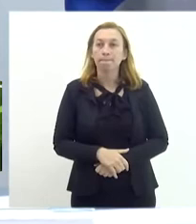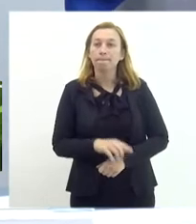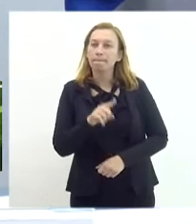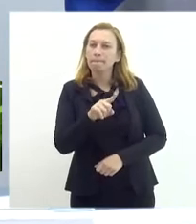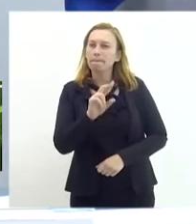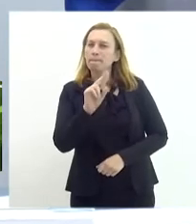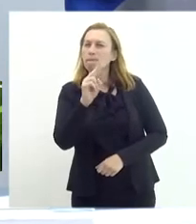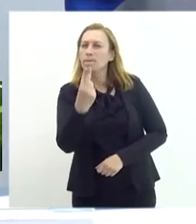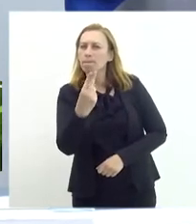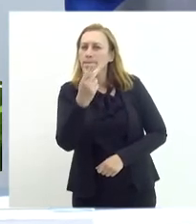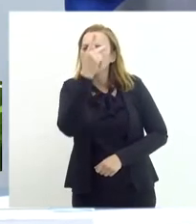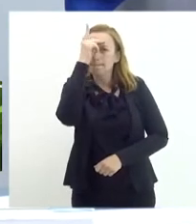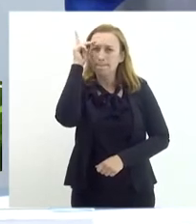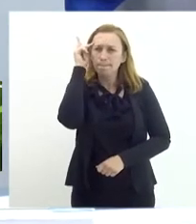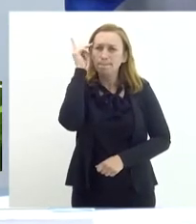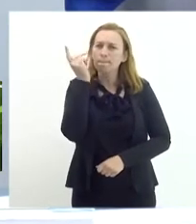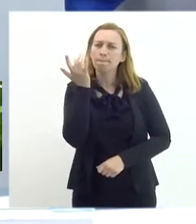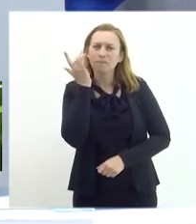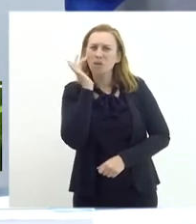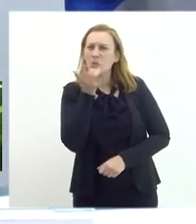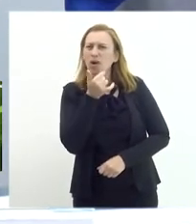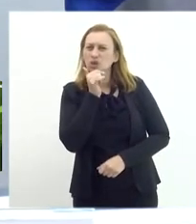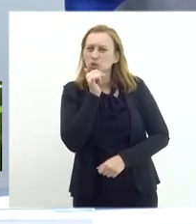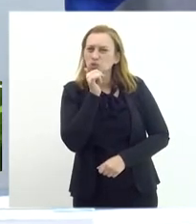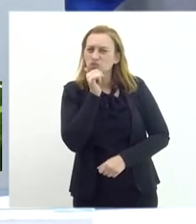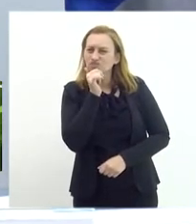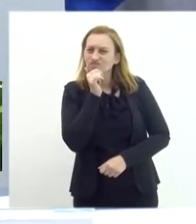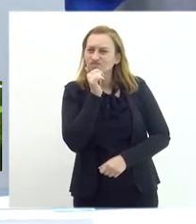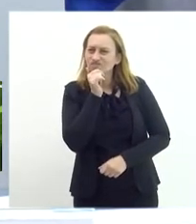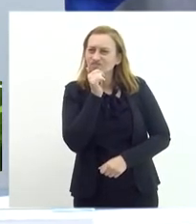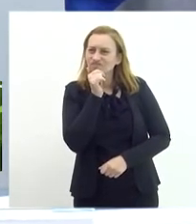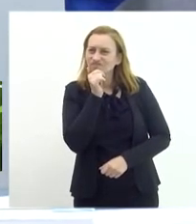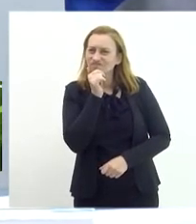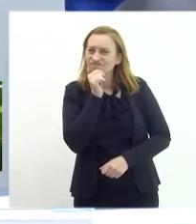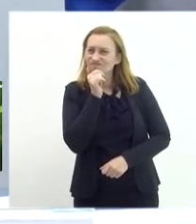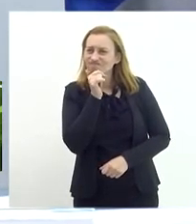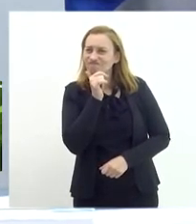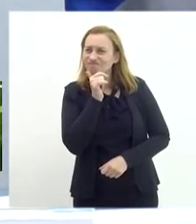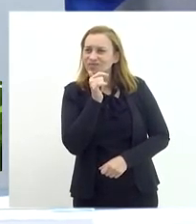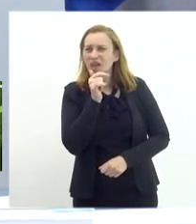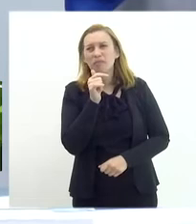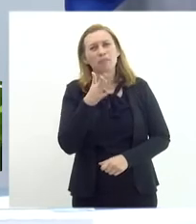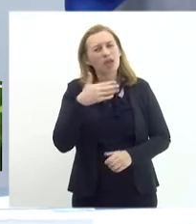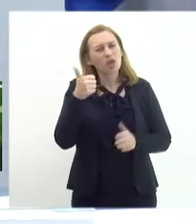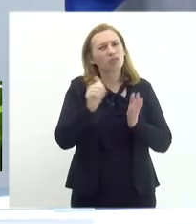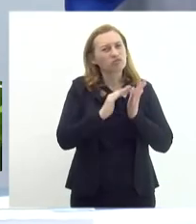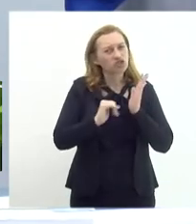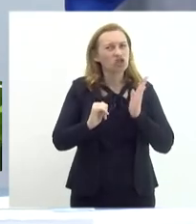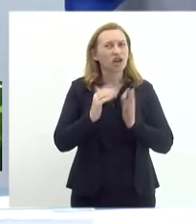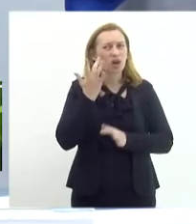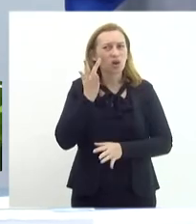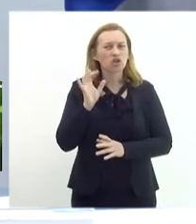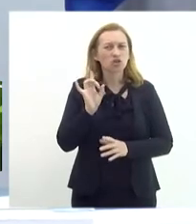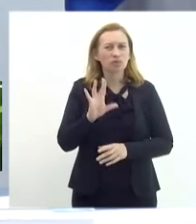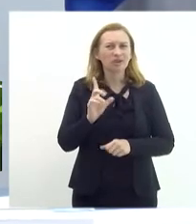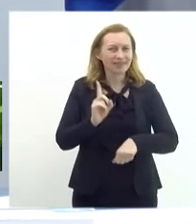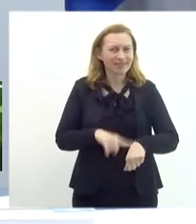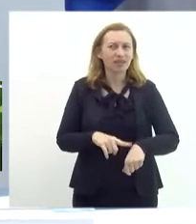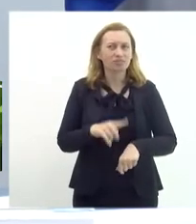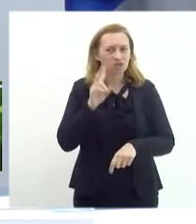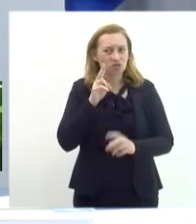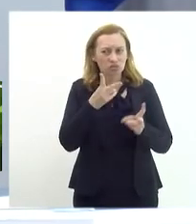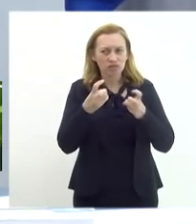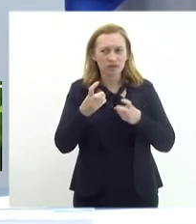ou pessoas, eu acho que está transbordando. Só para dar tempo da gente ir.